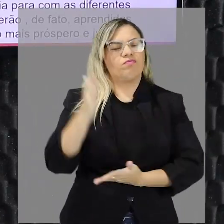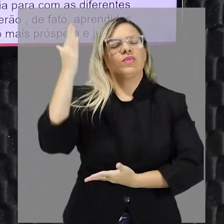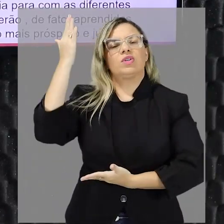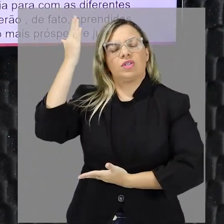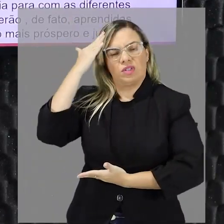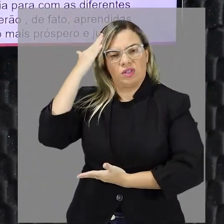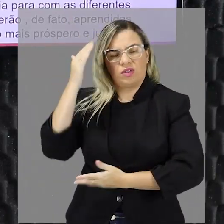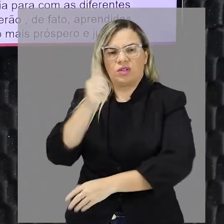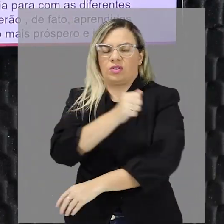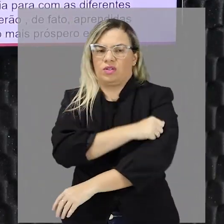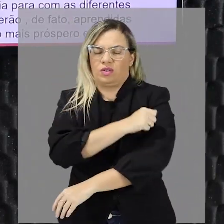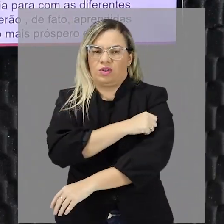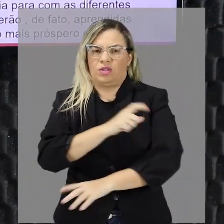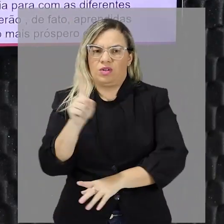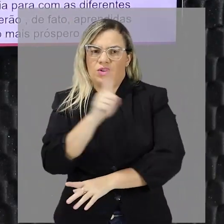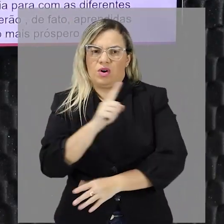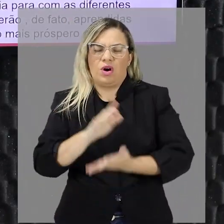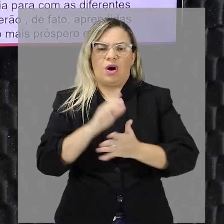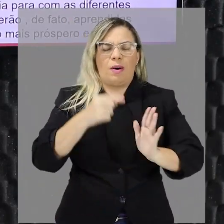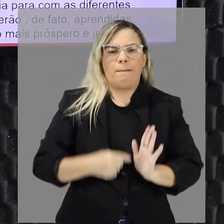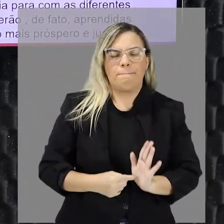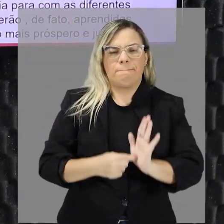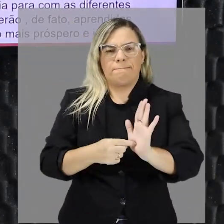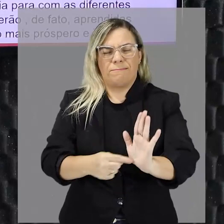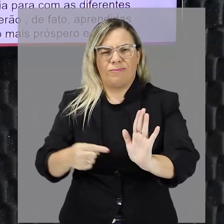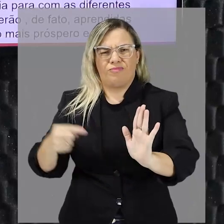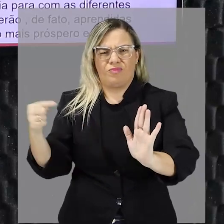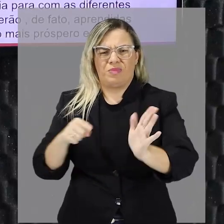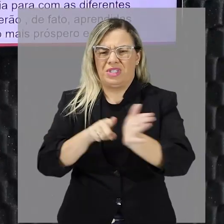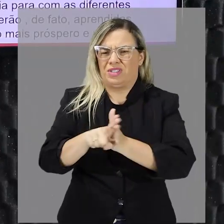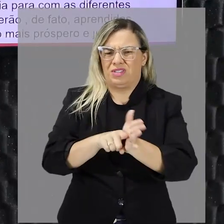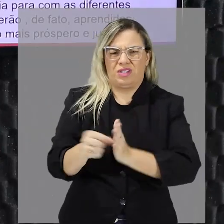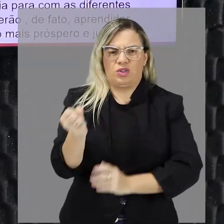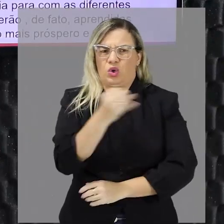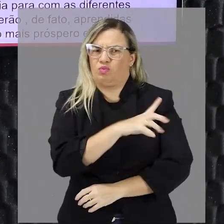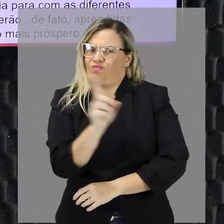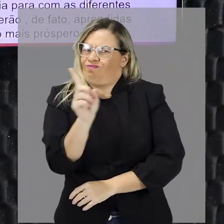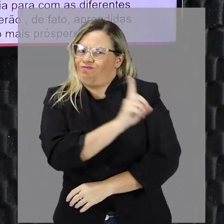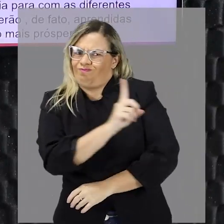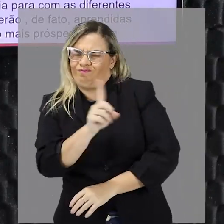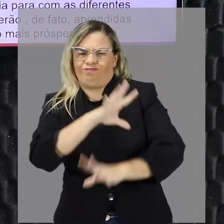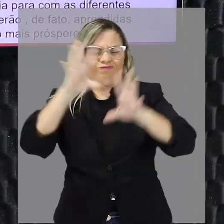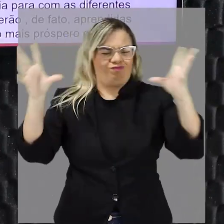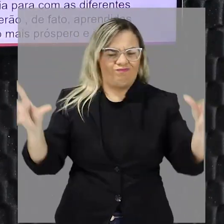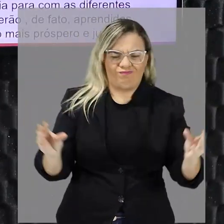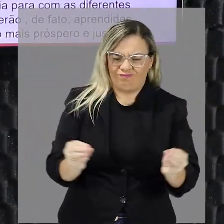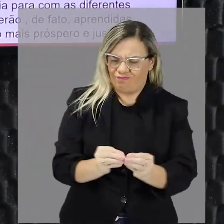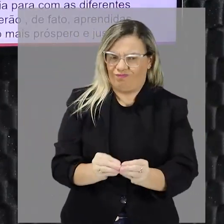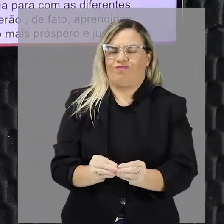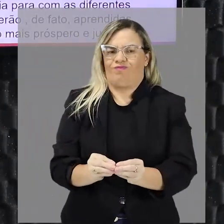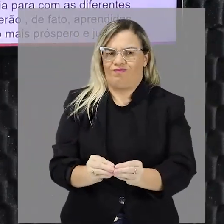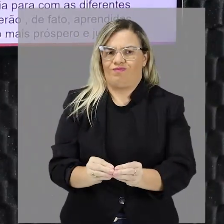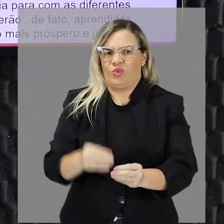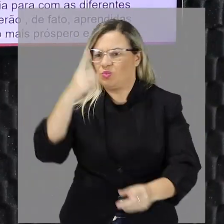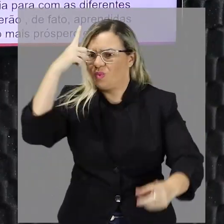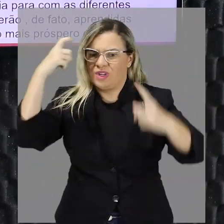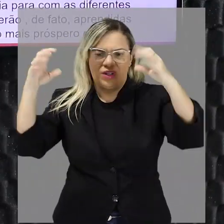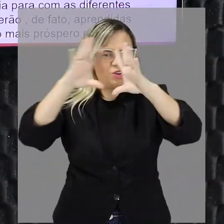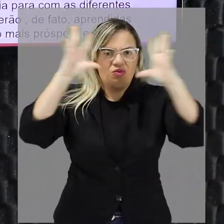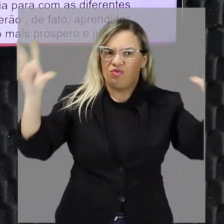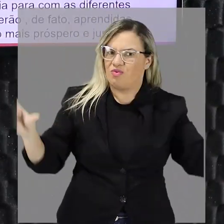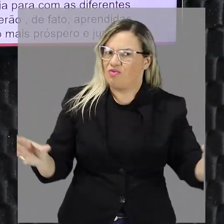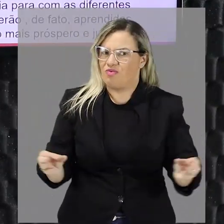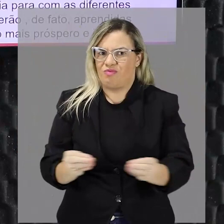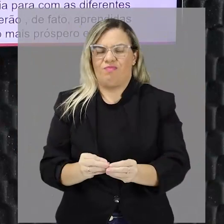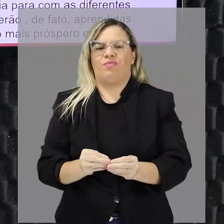o Guilherme não traz para a conclusão dados novos, não. Ele conclui uma ideia. Aqui